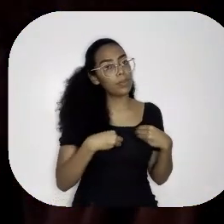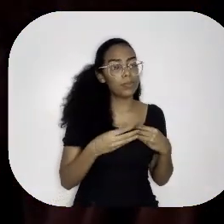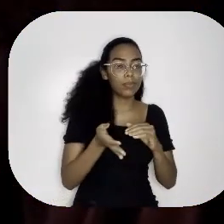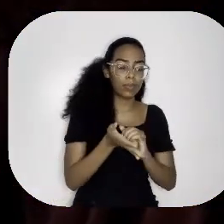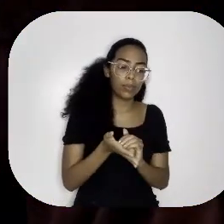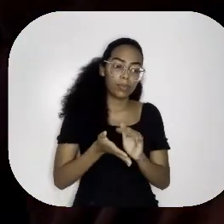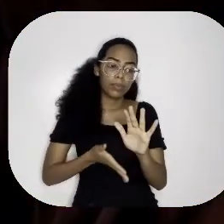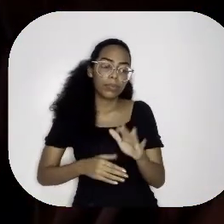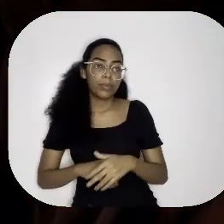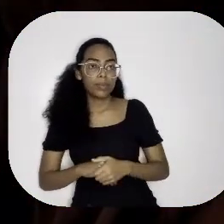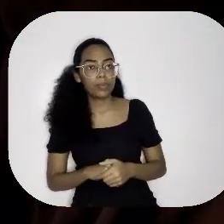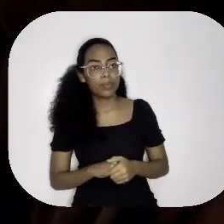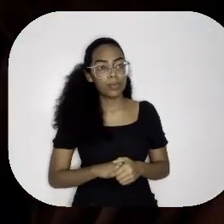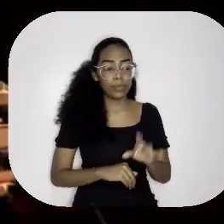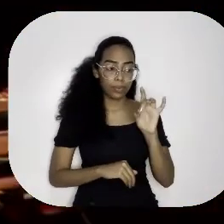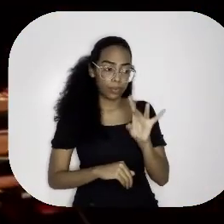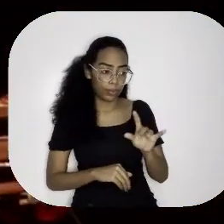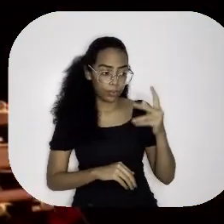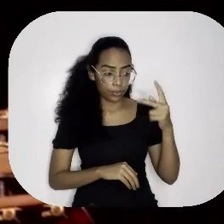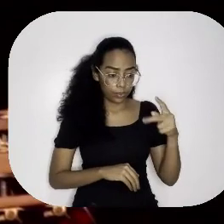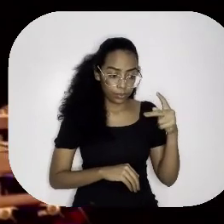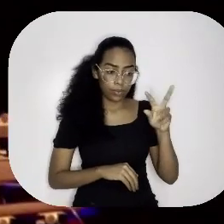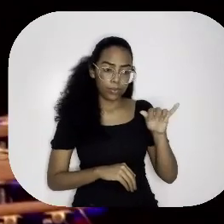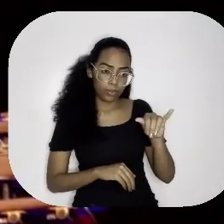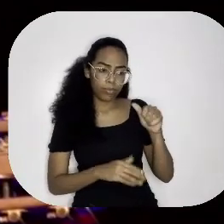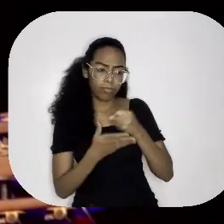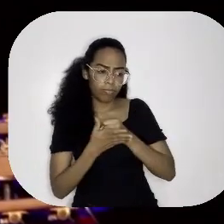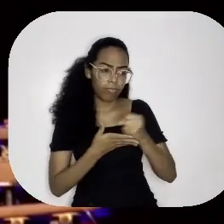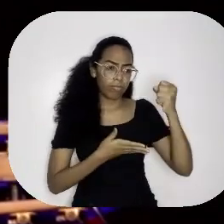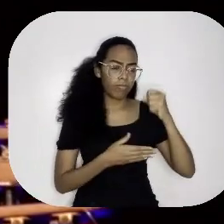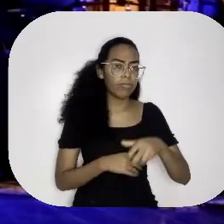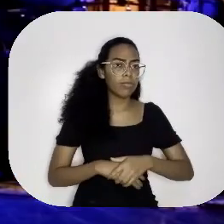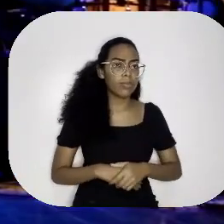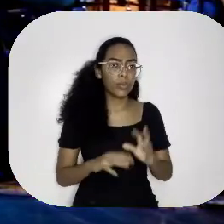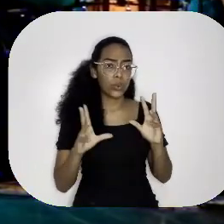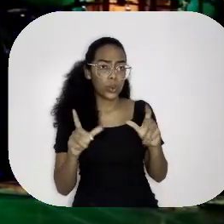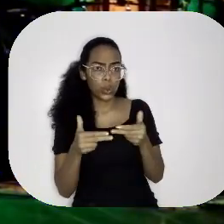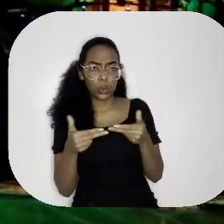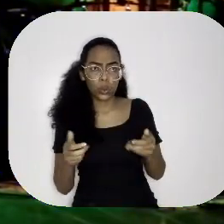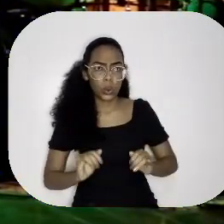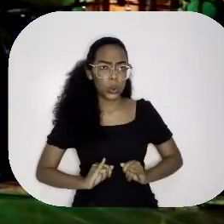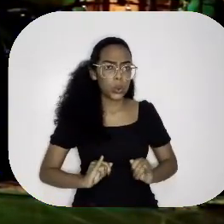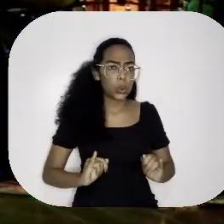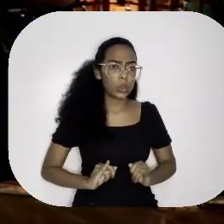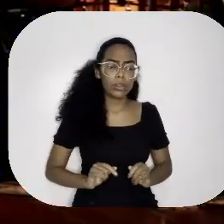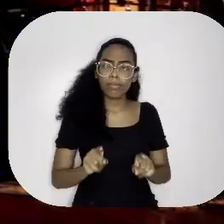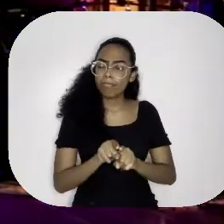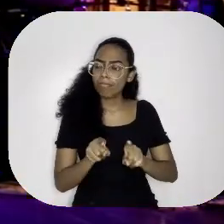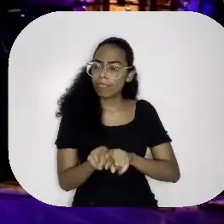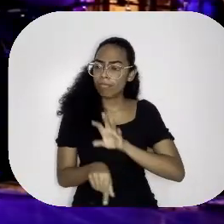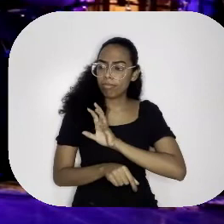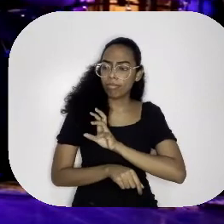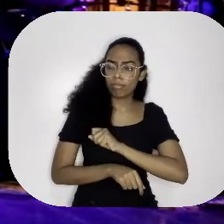aquele que tira, só ele faz passar todas as dores,